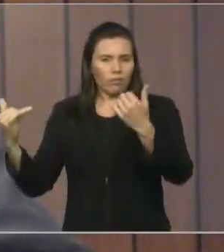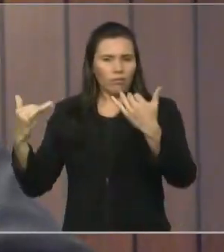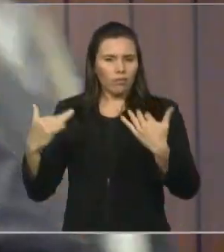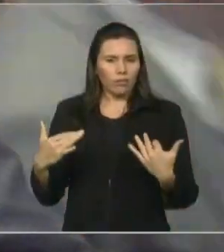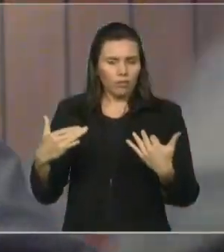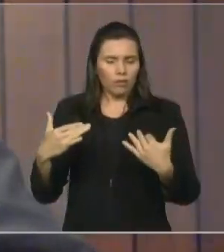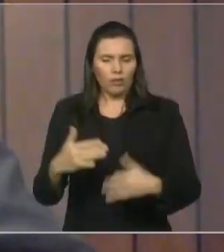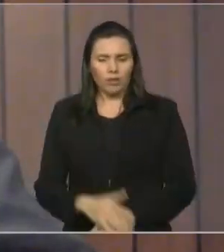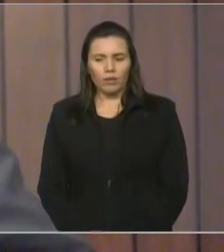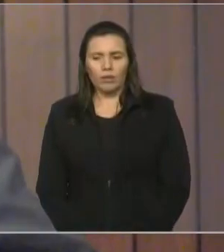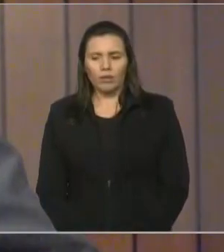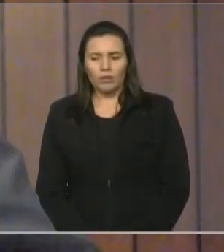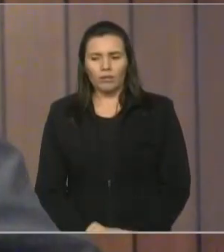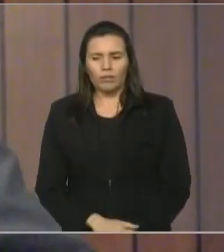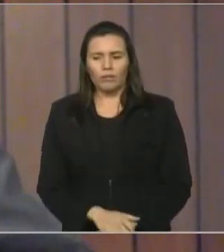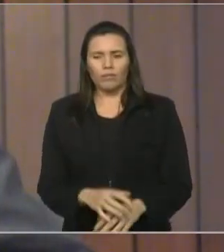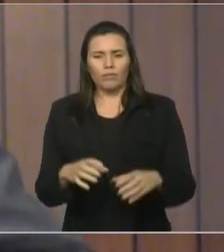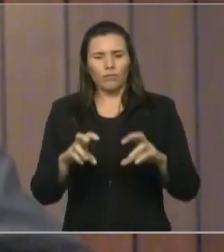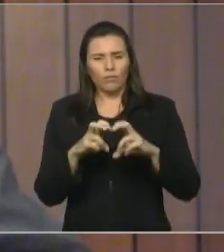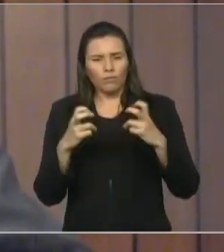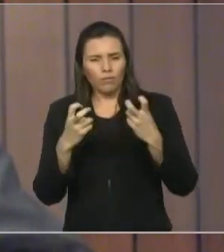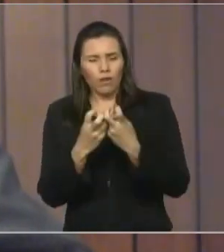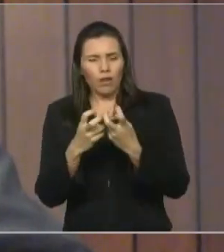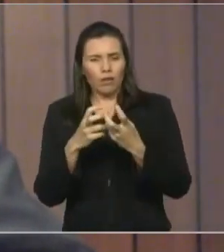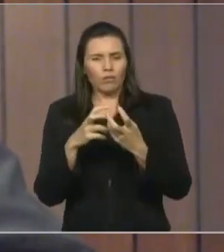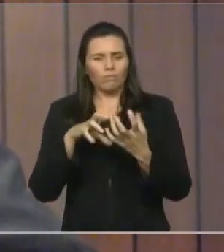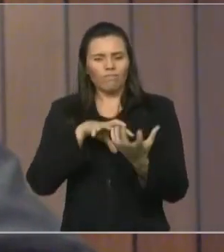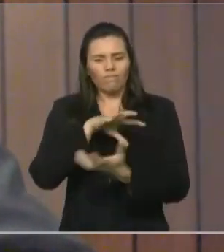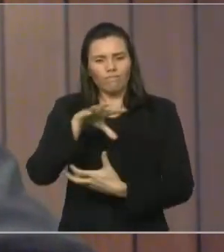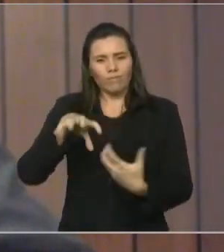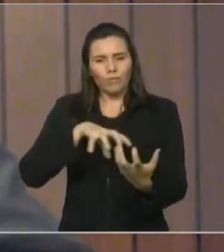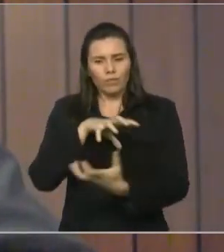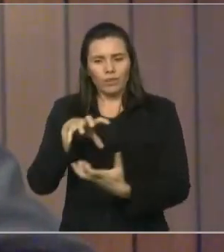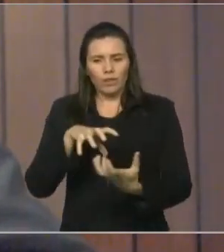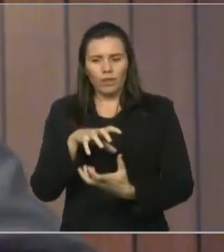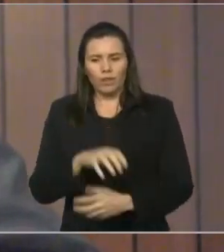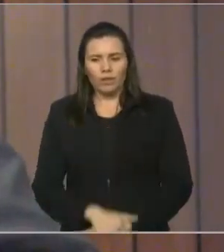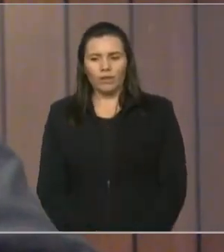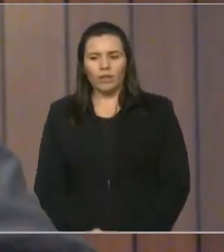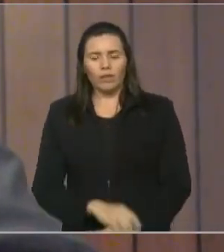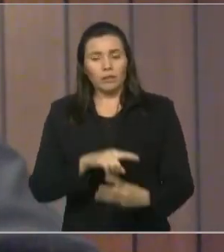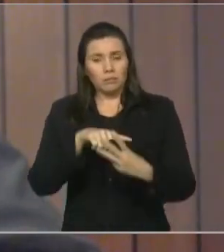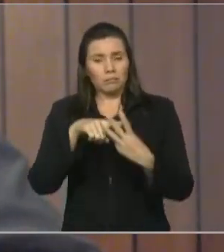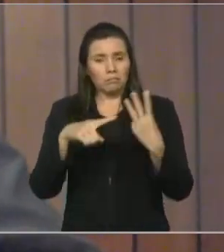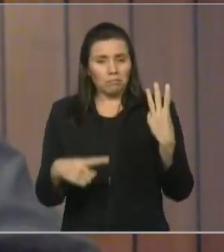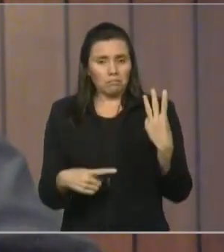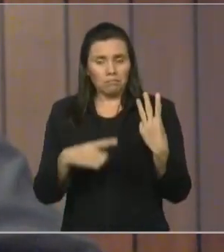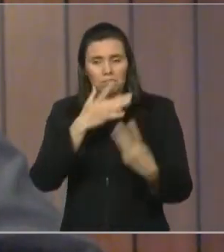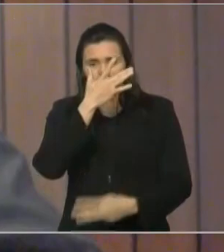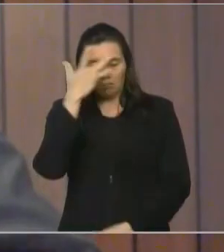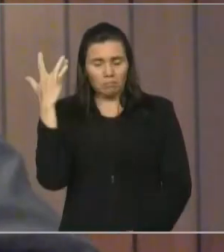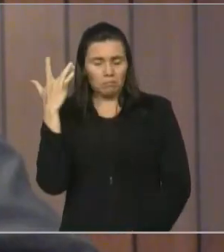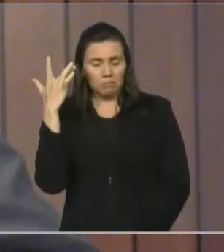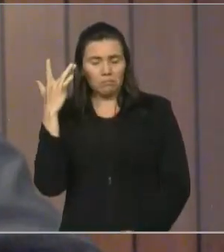composta por 3 pessoas de comprovada liderança da classe,